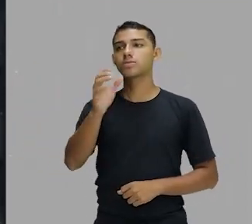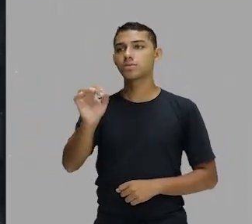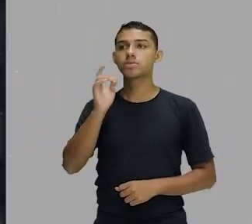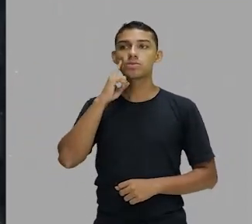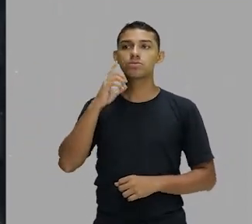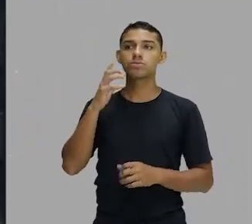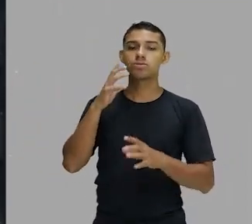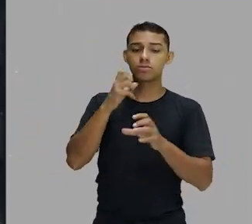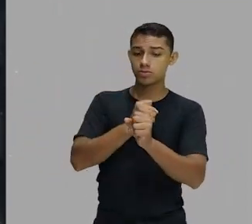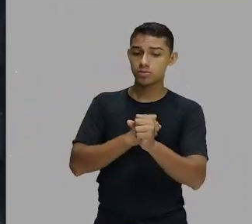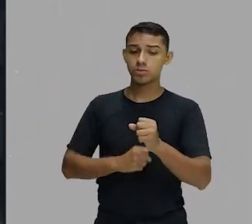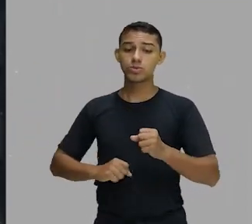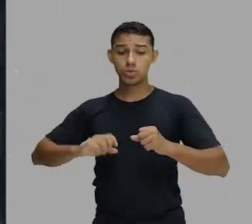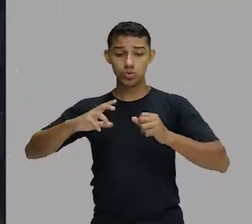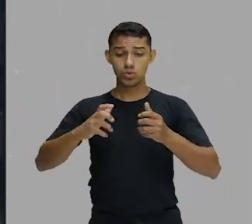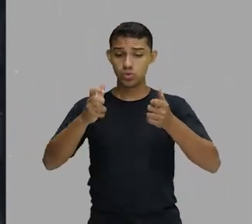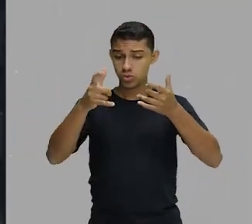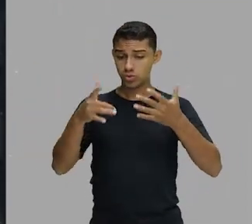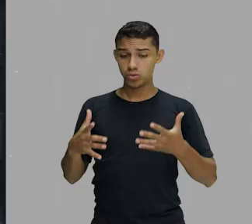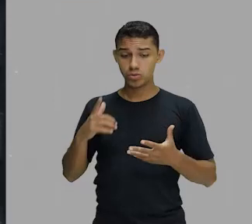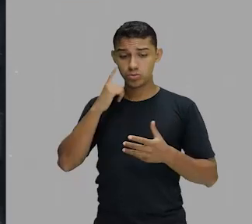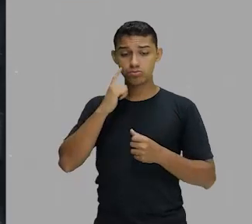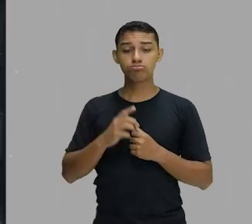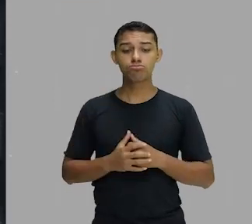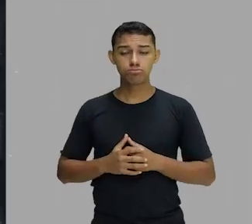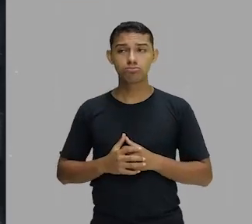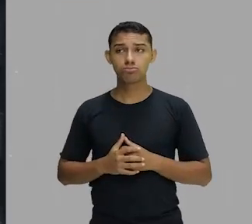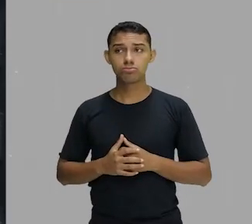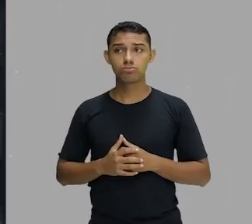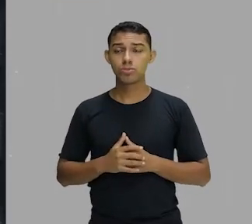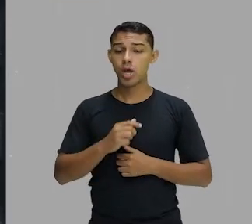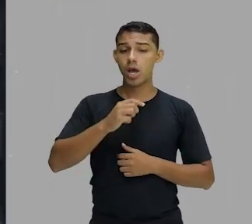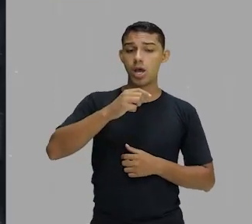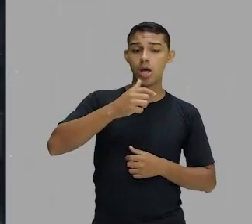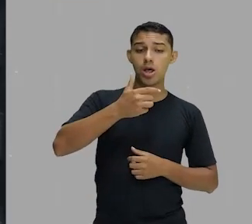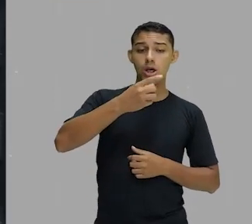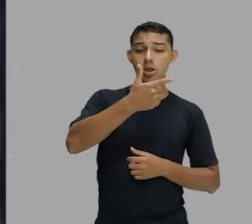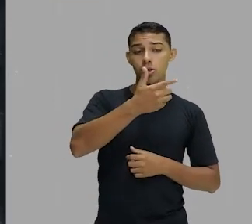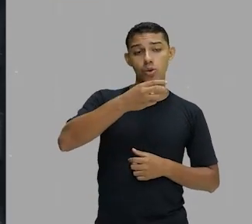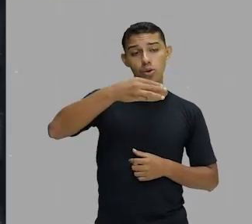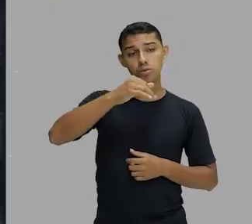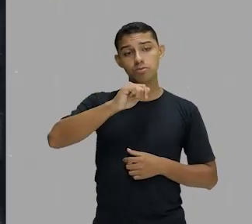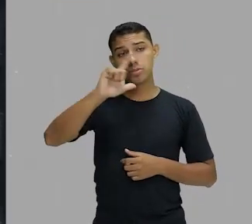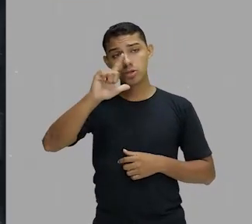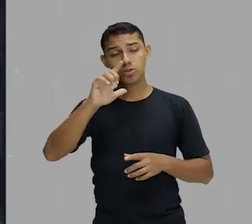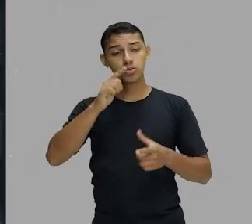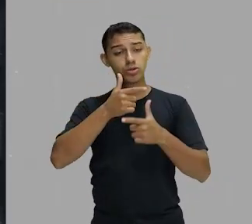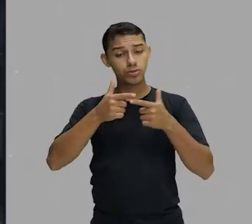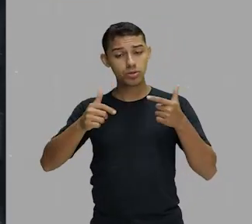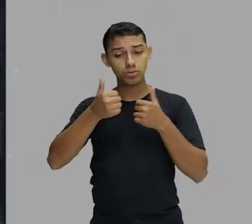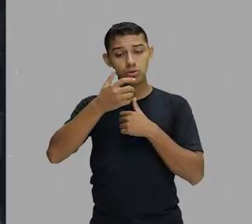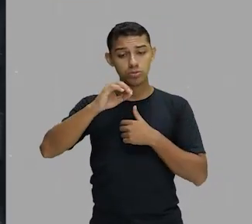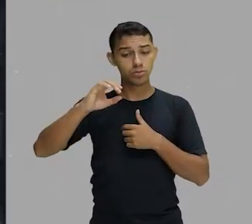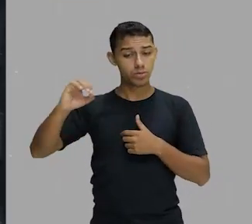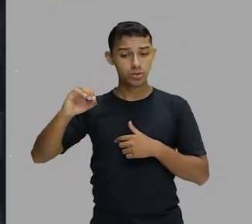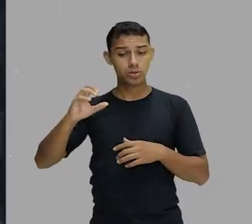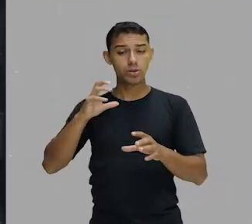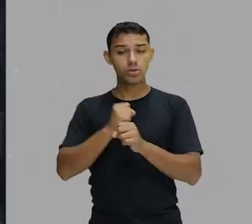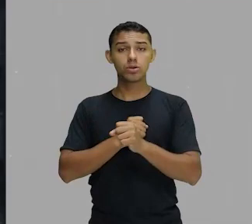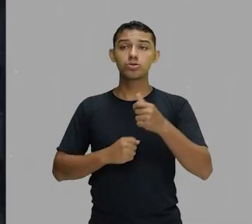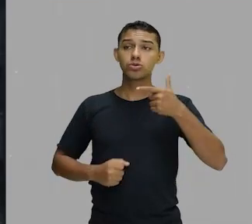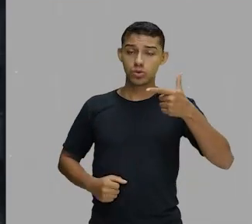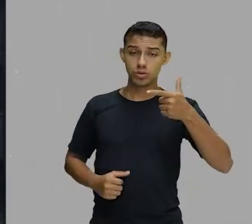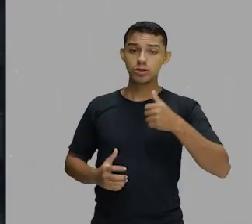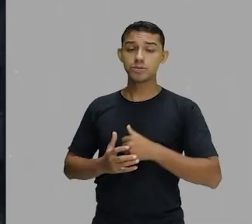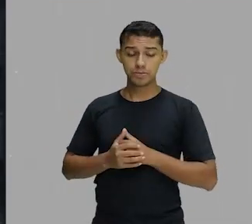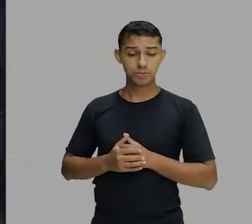dois valores em específico, eu vou ter 2.000 dividido por 1.000, então eu tenho como resposta o 2.